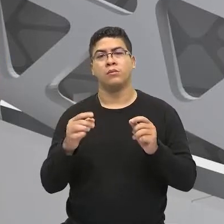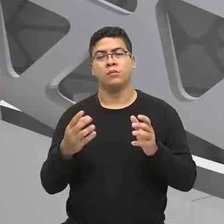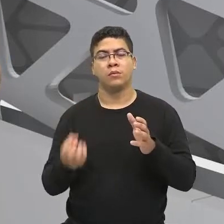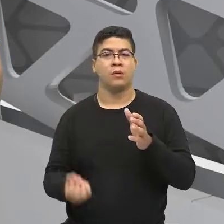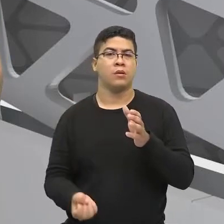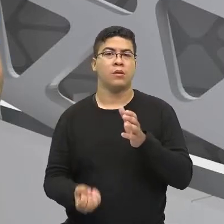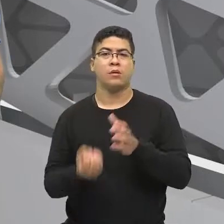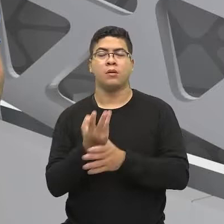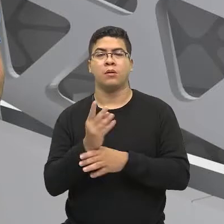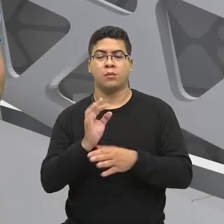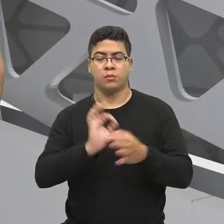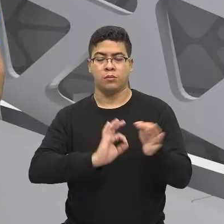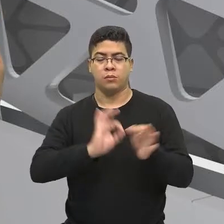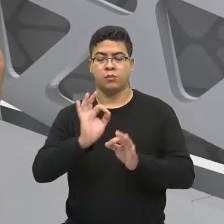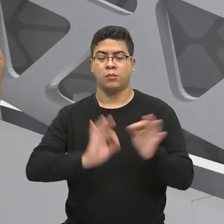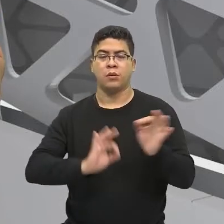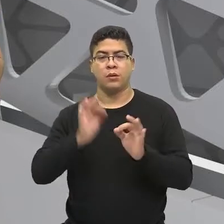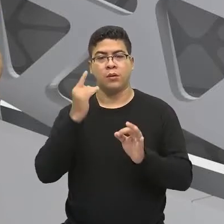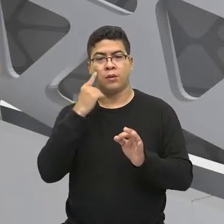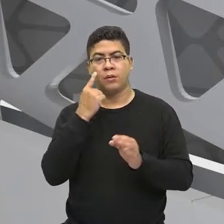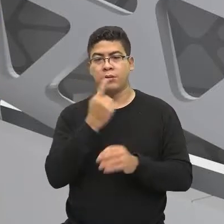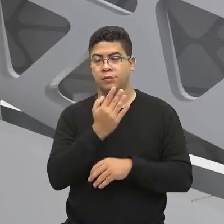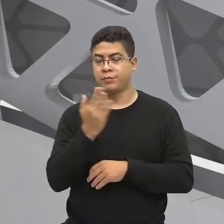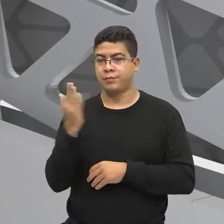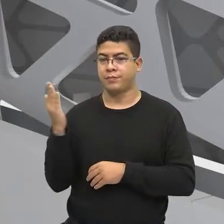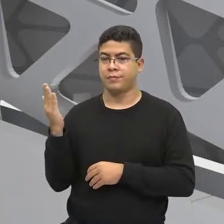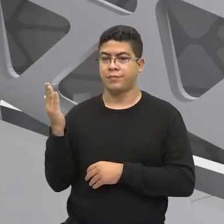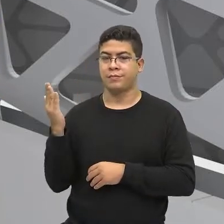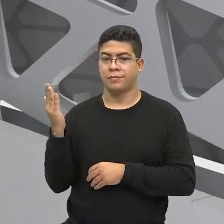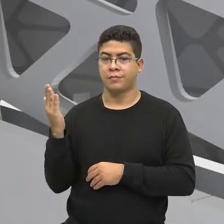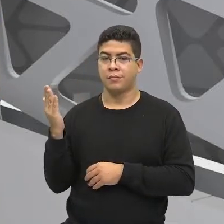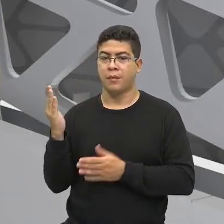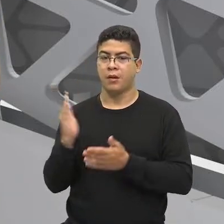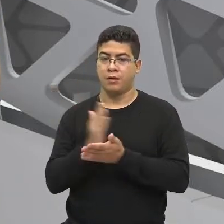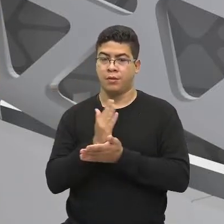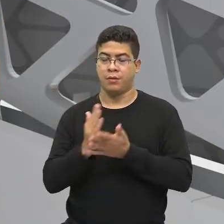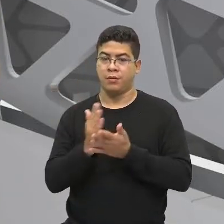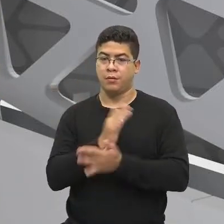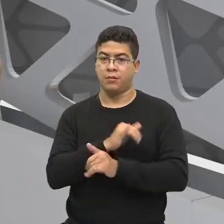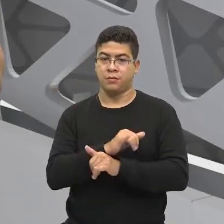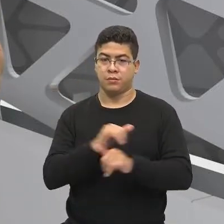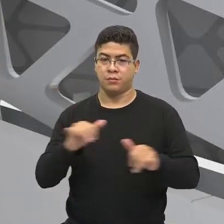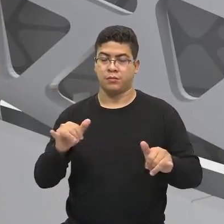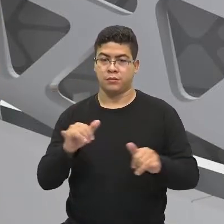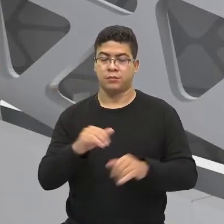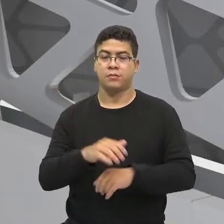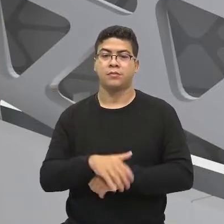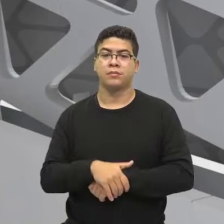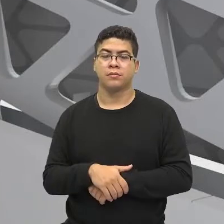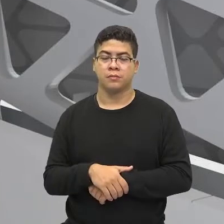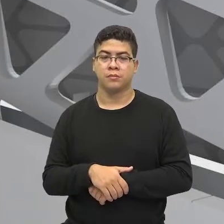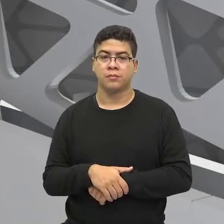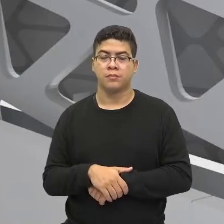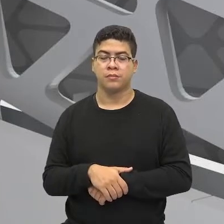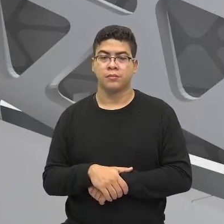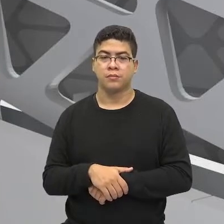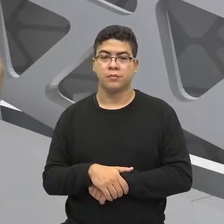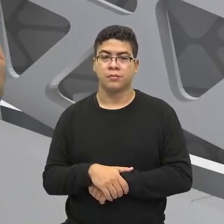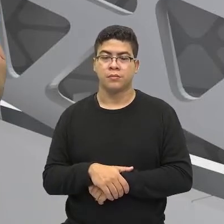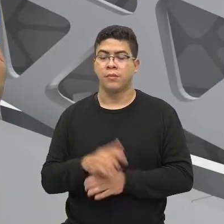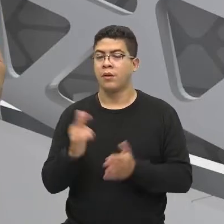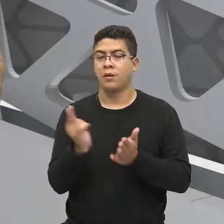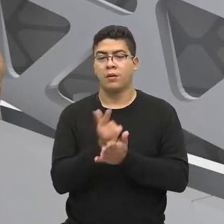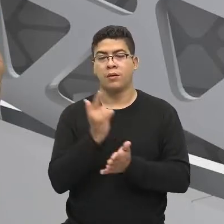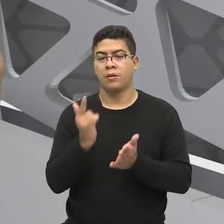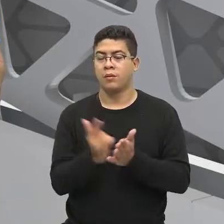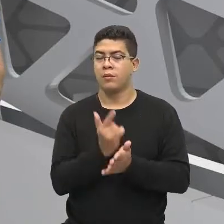ele produziu, nós vamos apresentar alguns para vocês, né? A gente vai simplesmente apresentar o